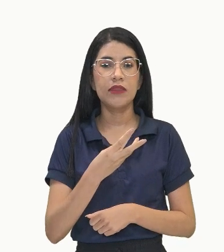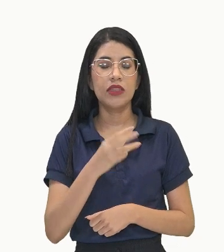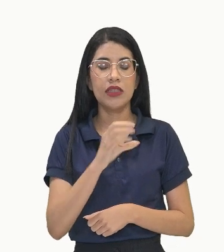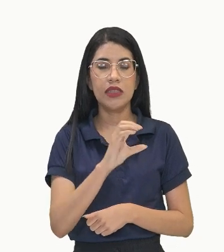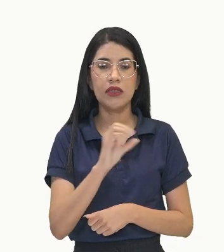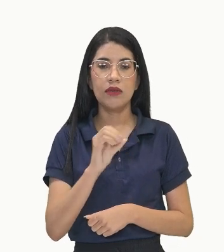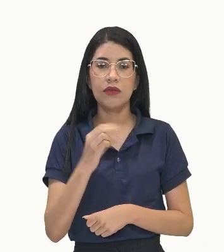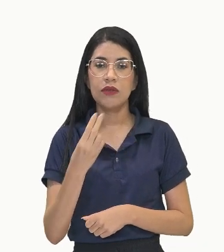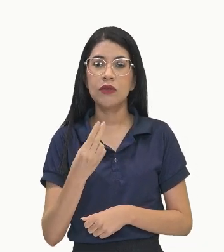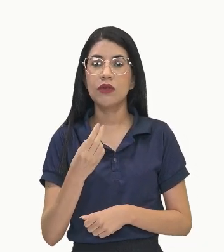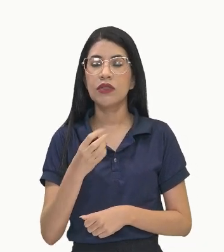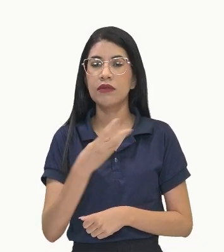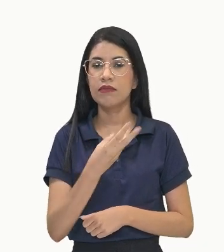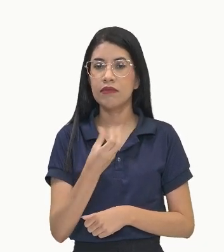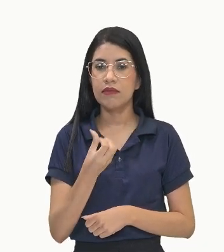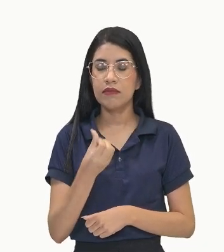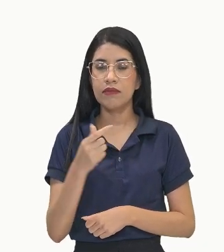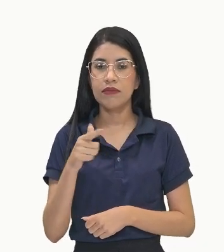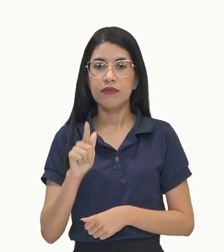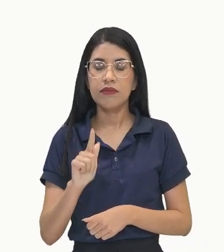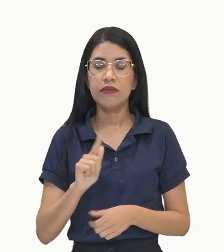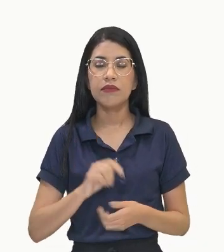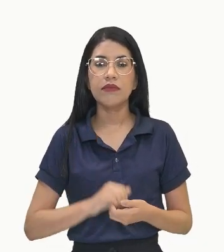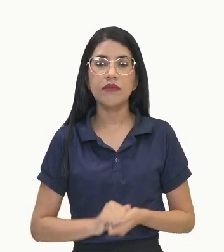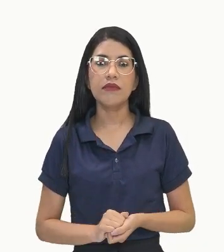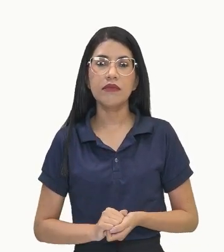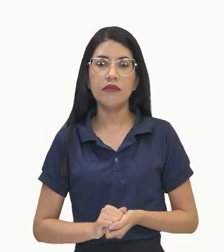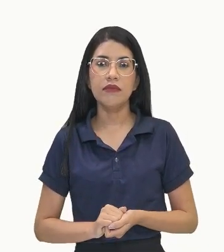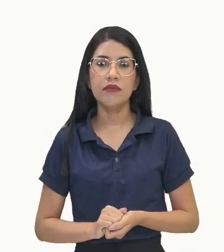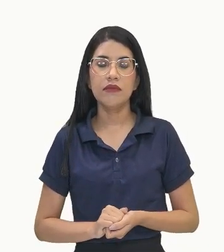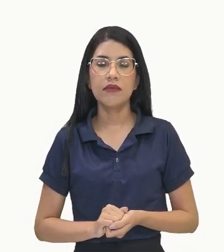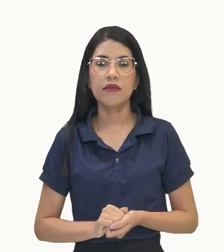apenas 36 gramas.